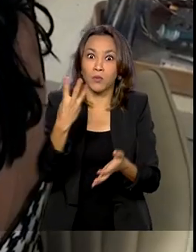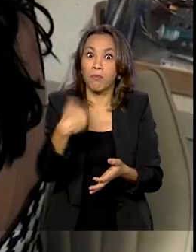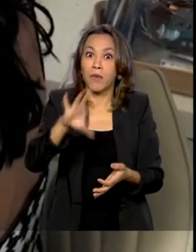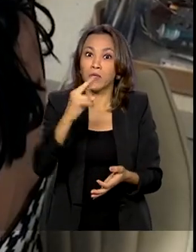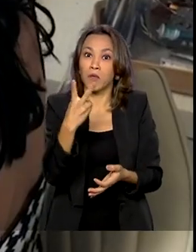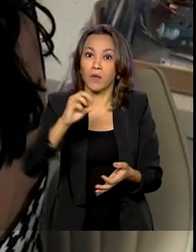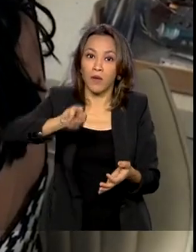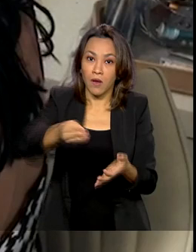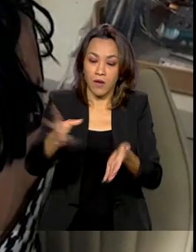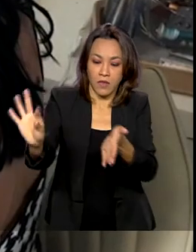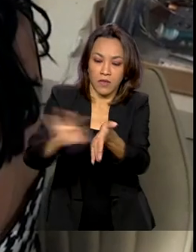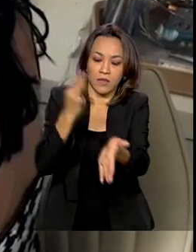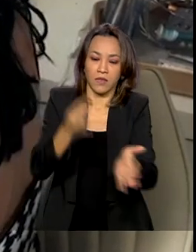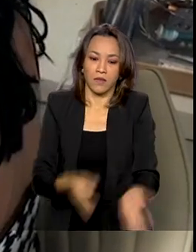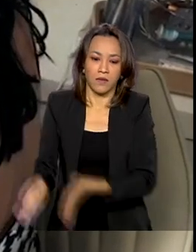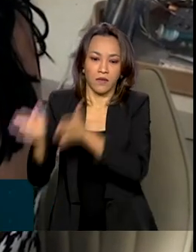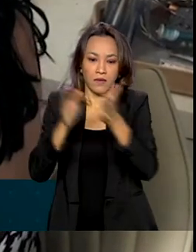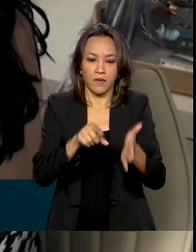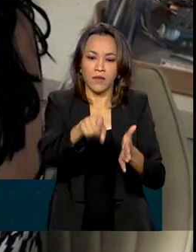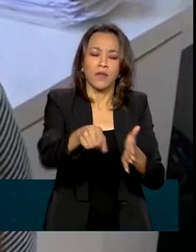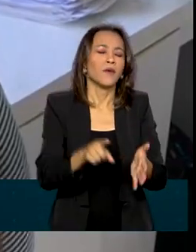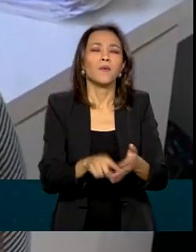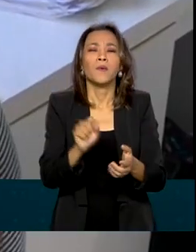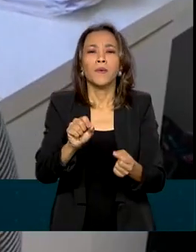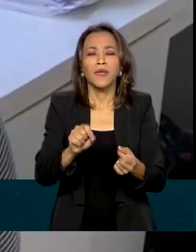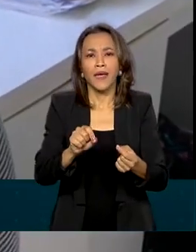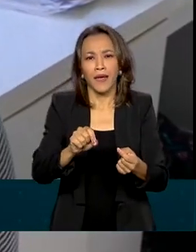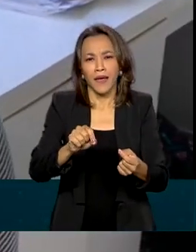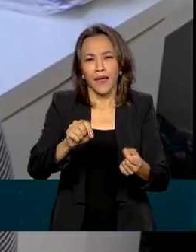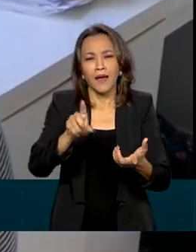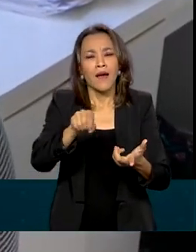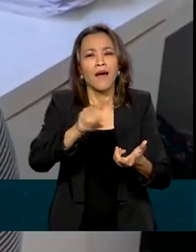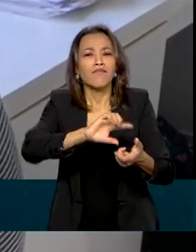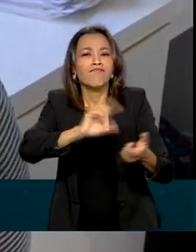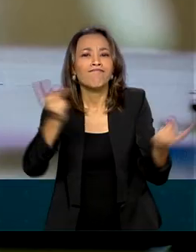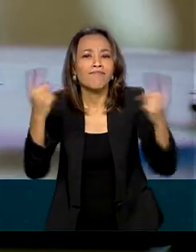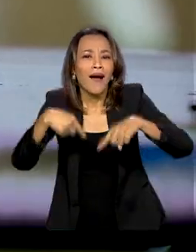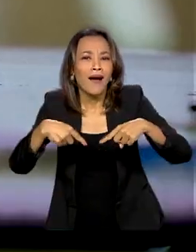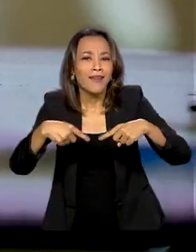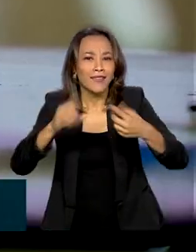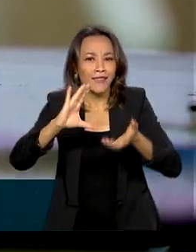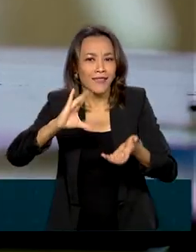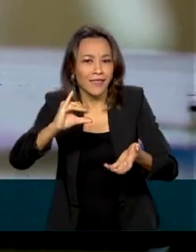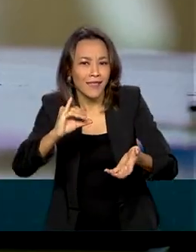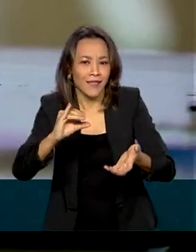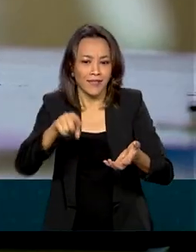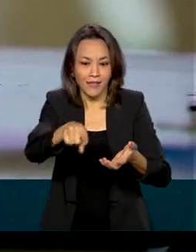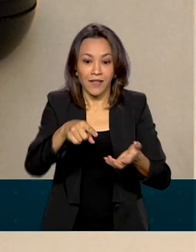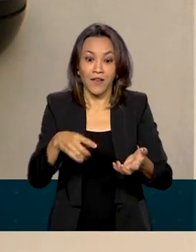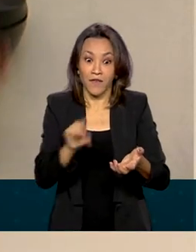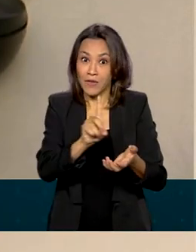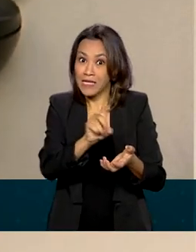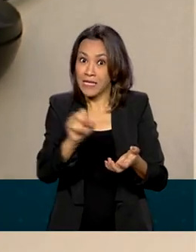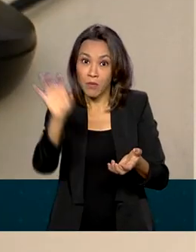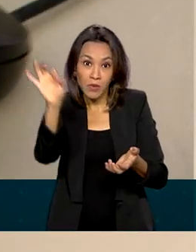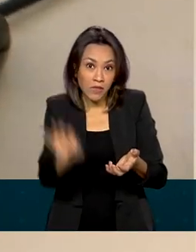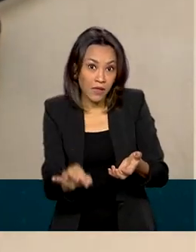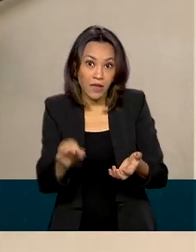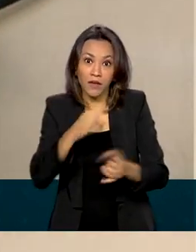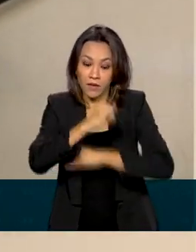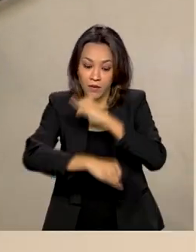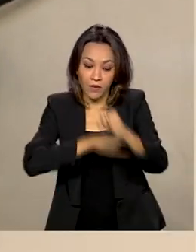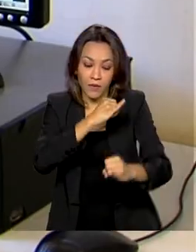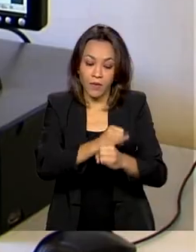As provas da Olimpíada de Ciências são 100% online por causa da pandemia. Podem